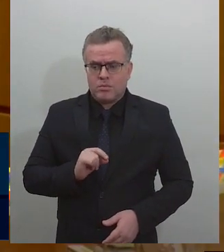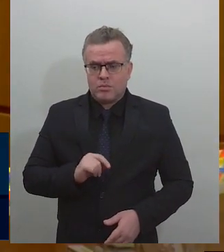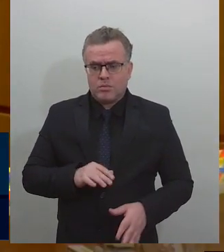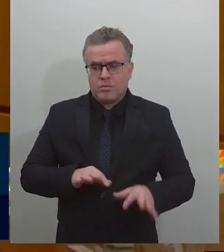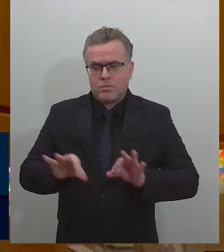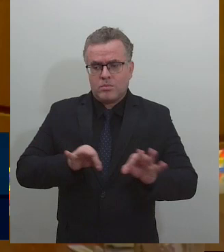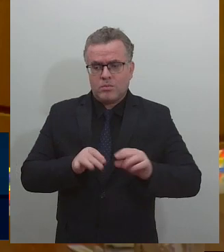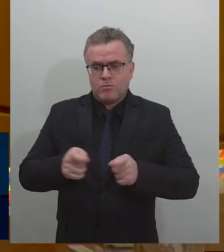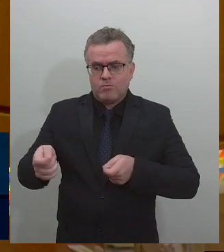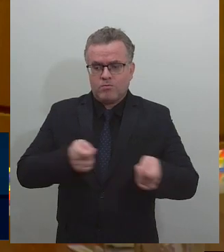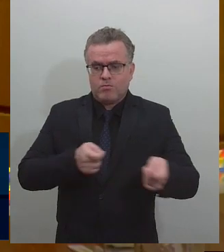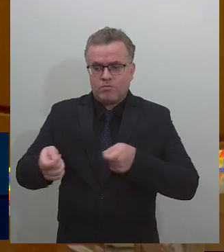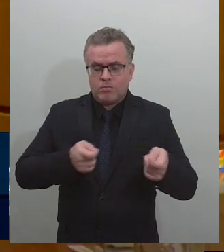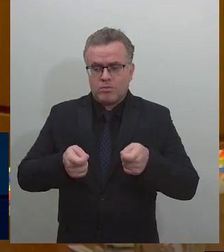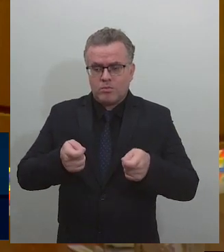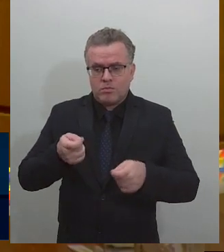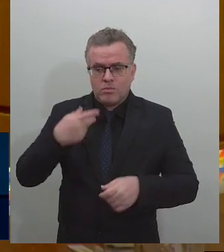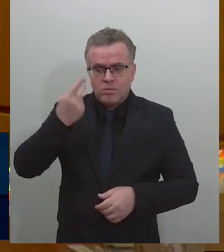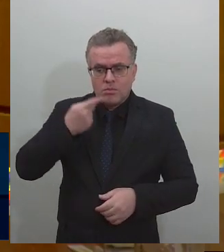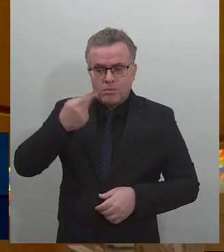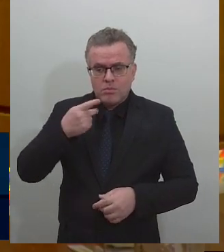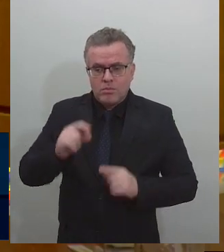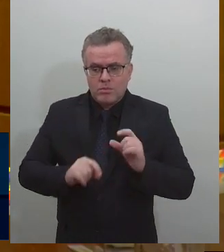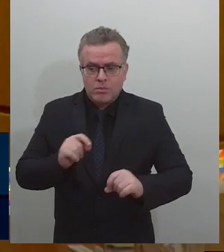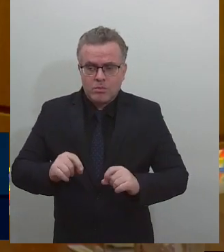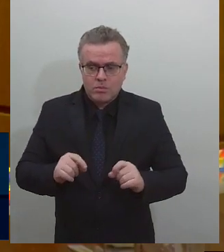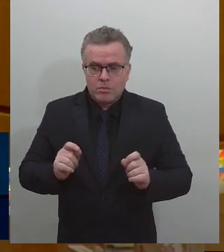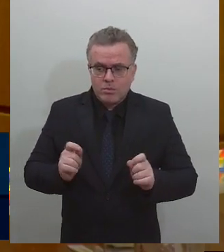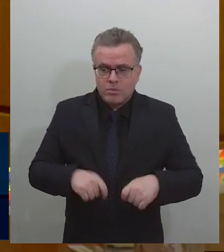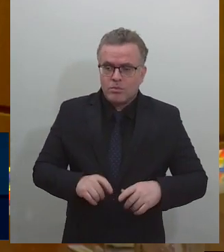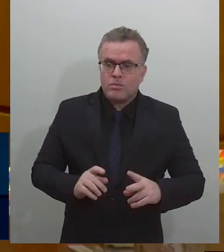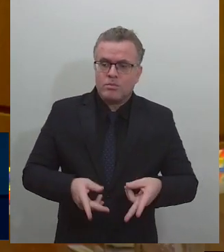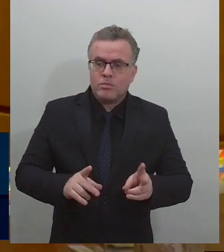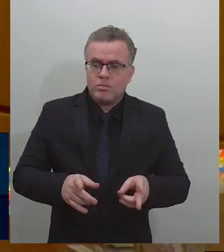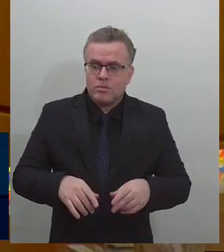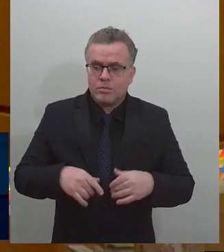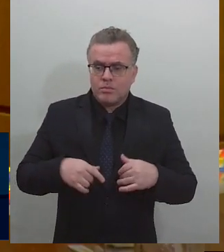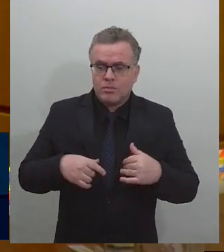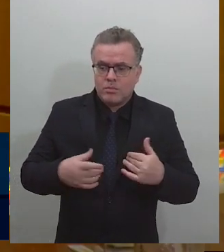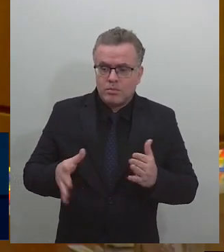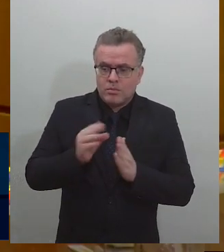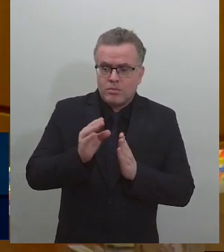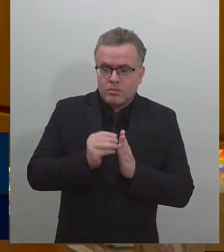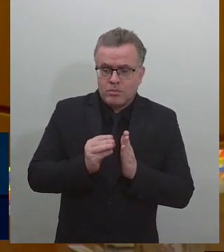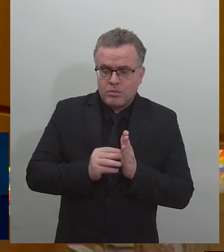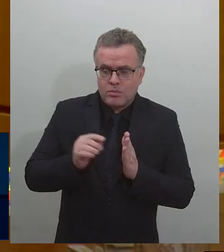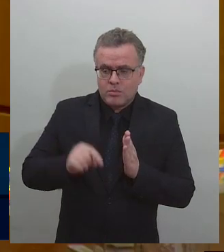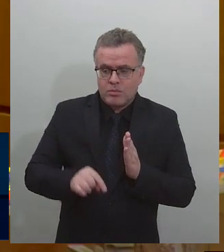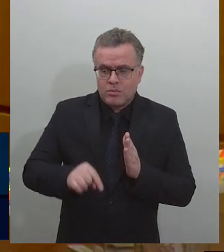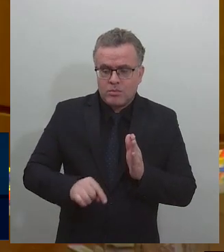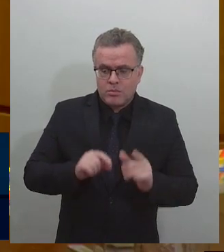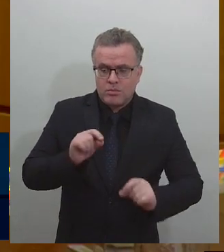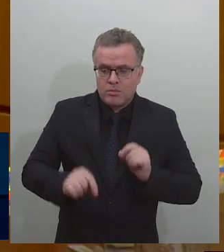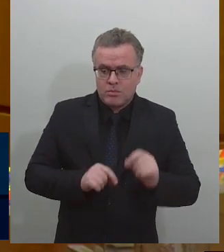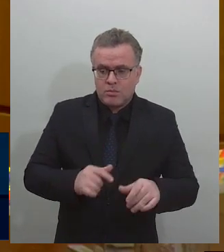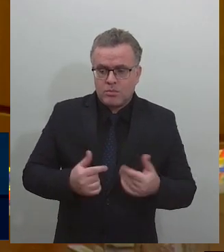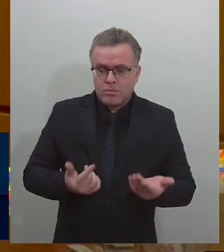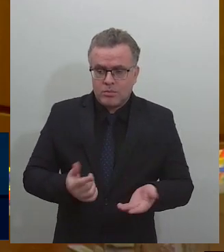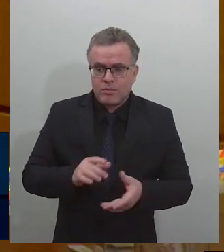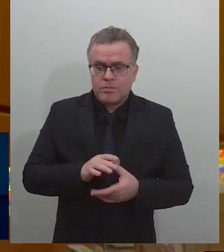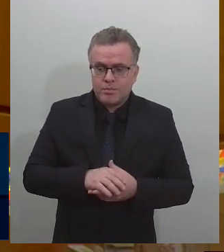dentro da nossa agenda parlamentar também. Lá, né, no Rio